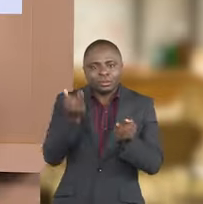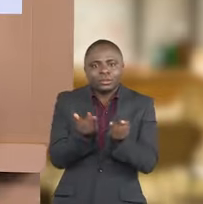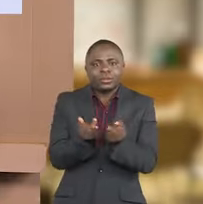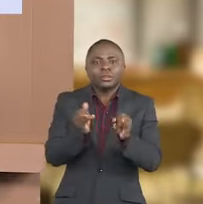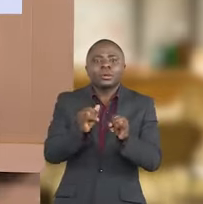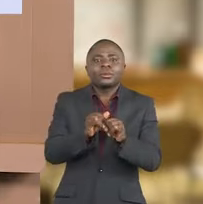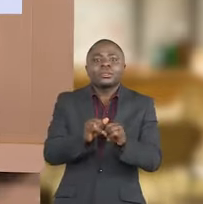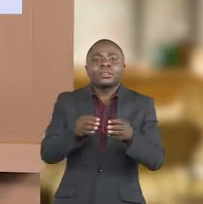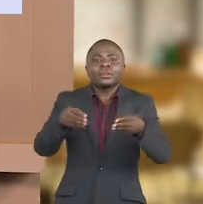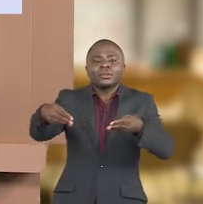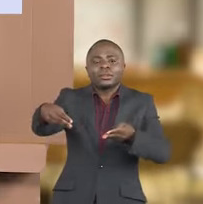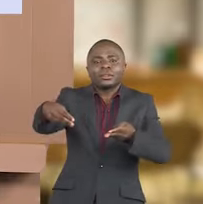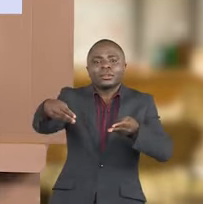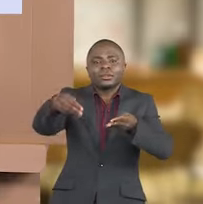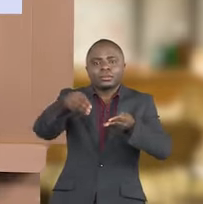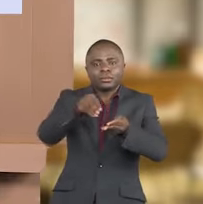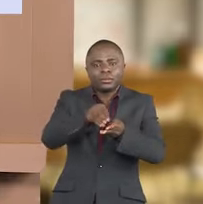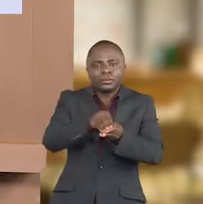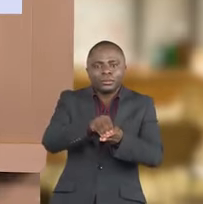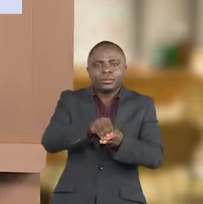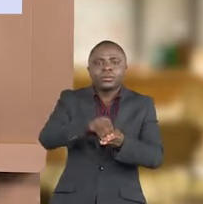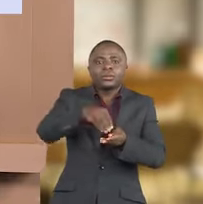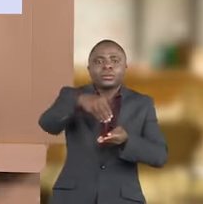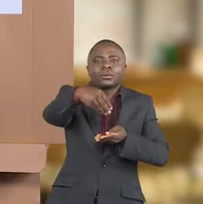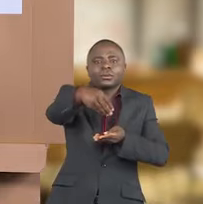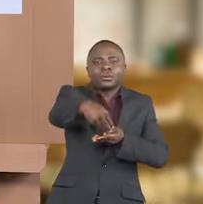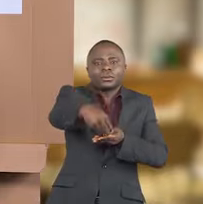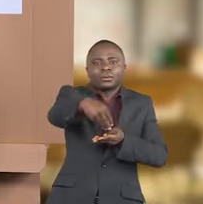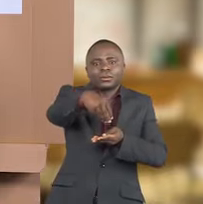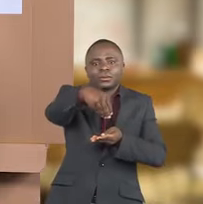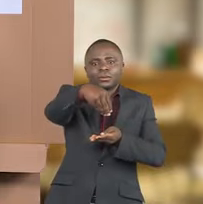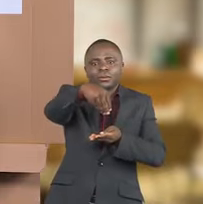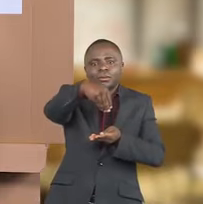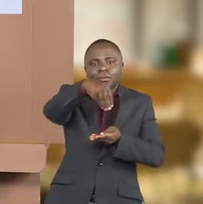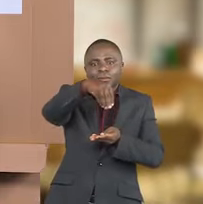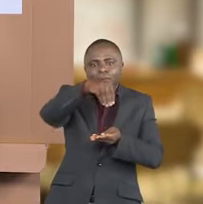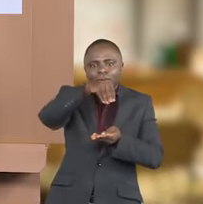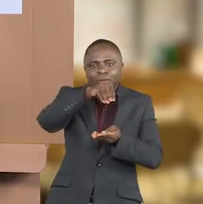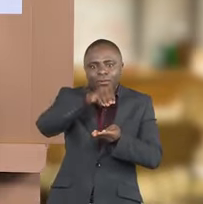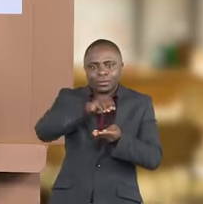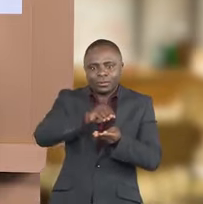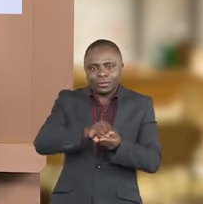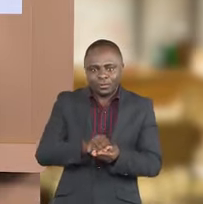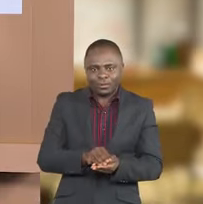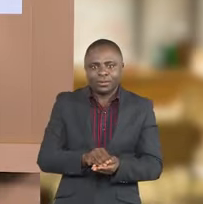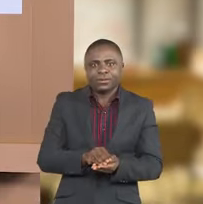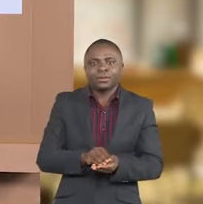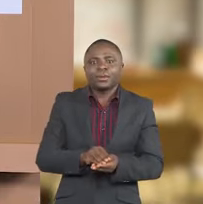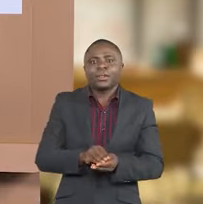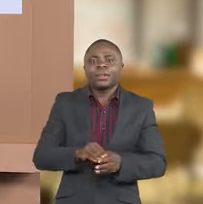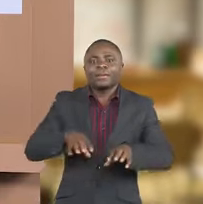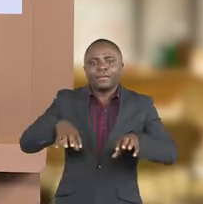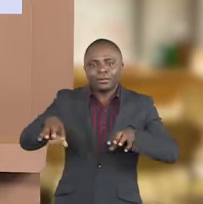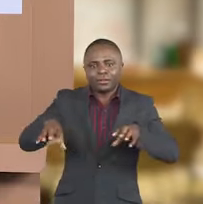dobrar o seu boletim de voto. Dobre ao alto, desta forma, depois dobre mais uma vez,